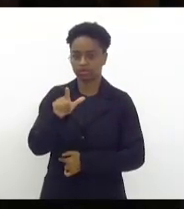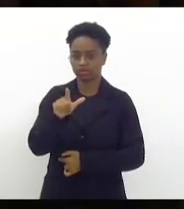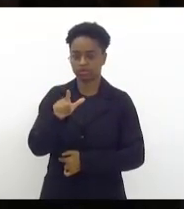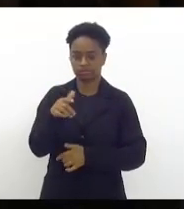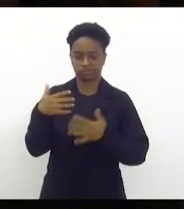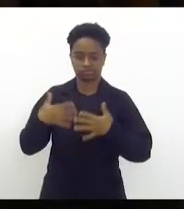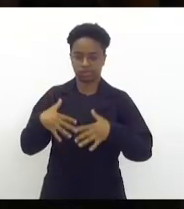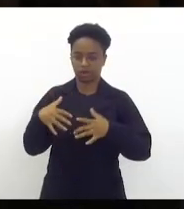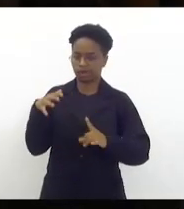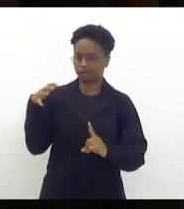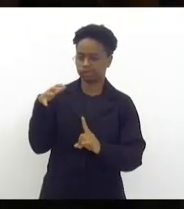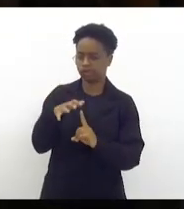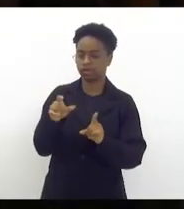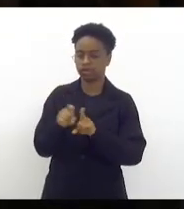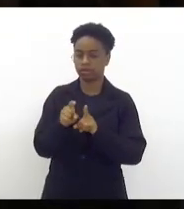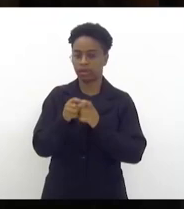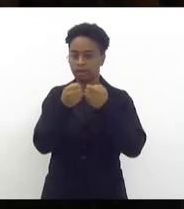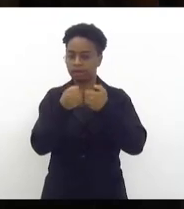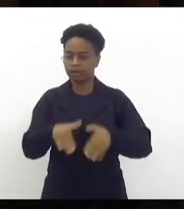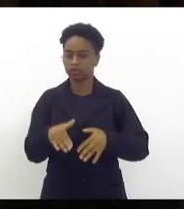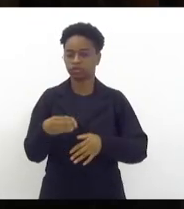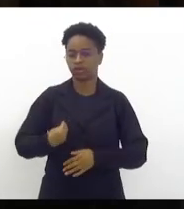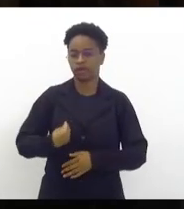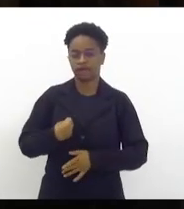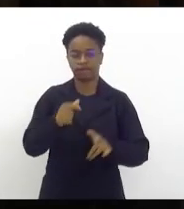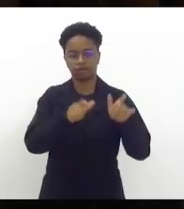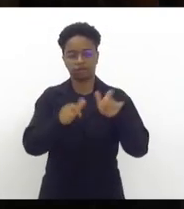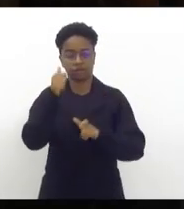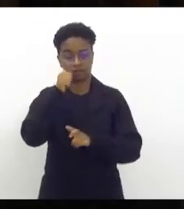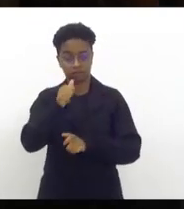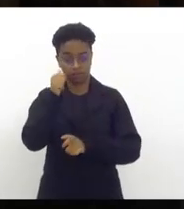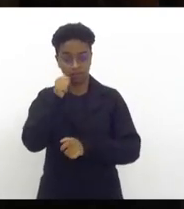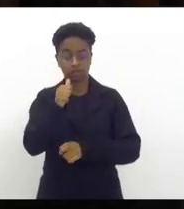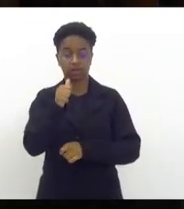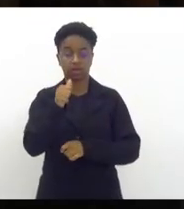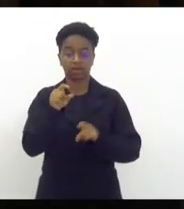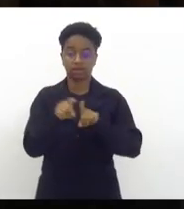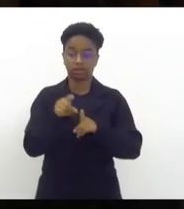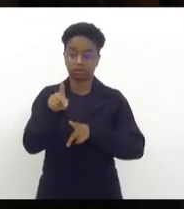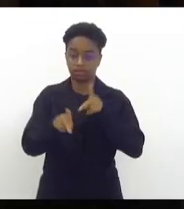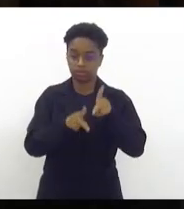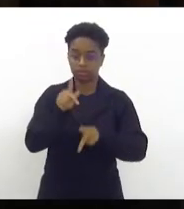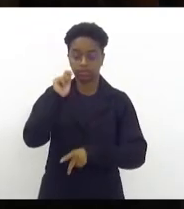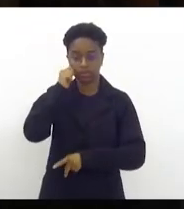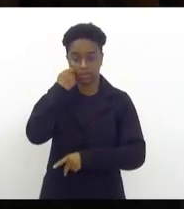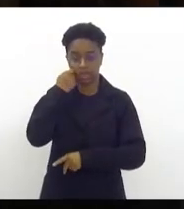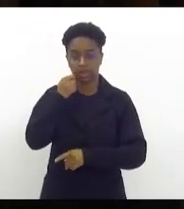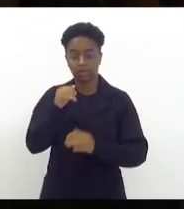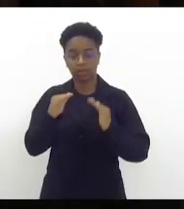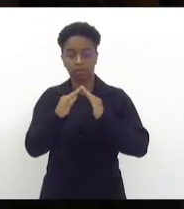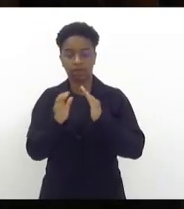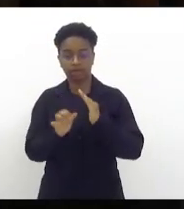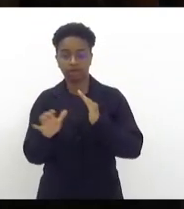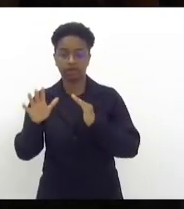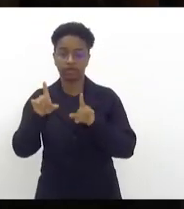perversa, que fragiliza a vida das nossas mulheres, do povo negro, da favela,